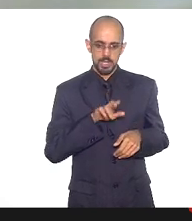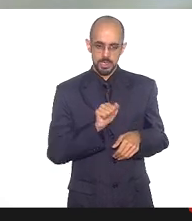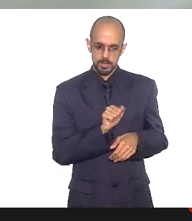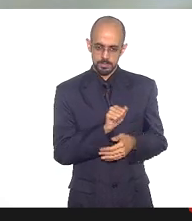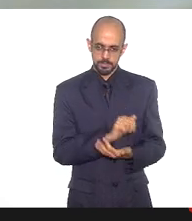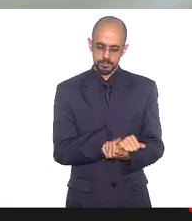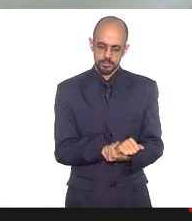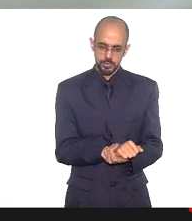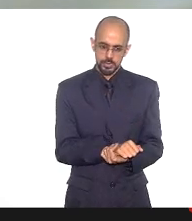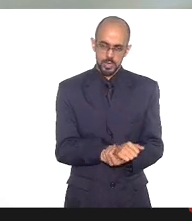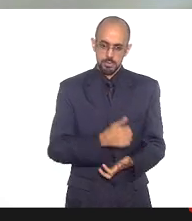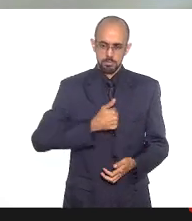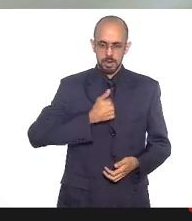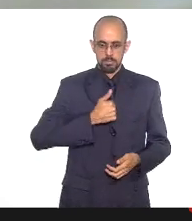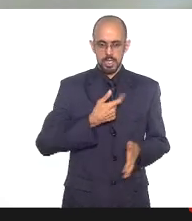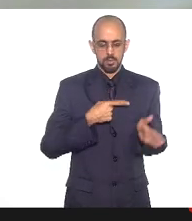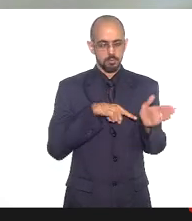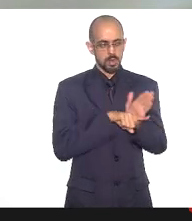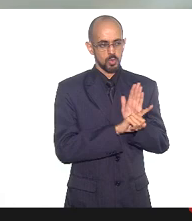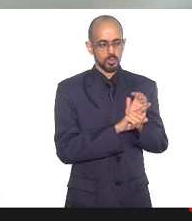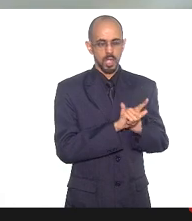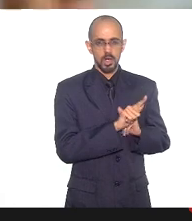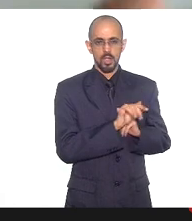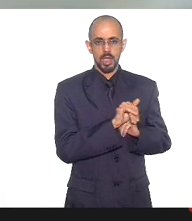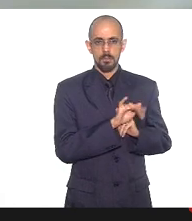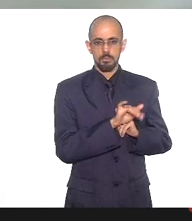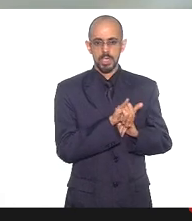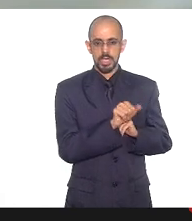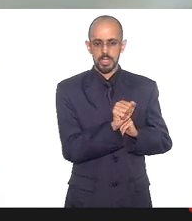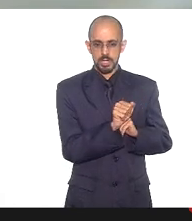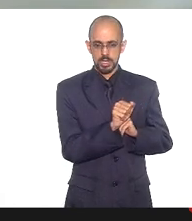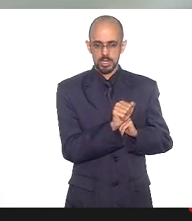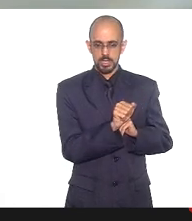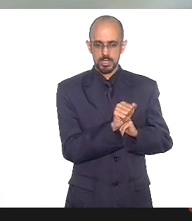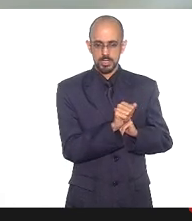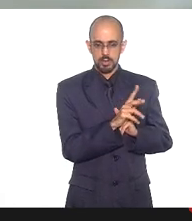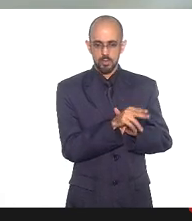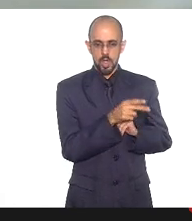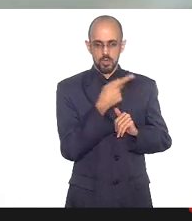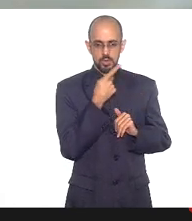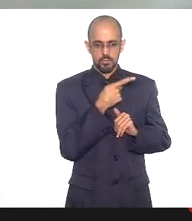Primeiro, perguntar ao doutor Gadelha, como está colocando aqui o nosso